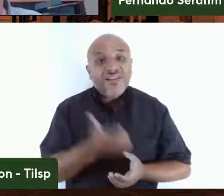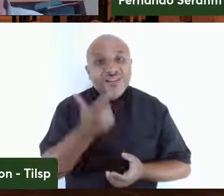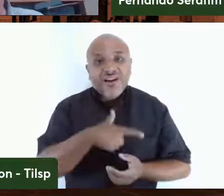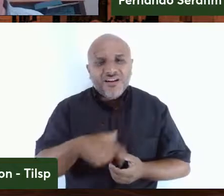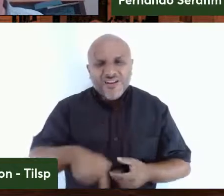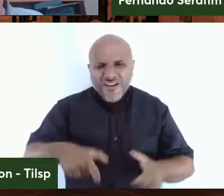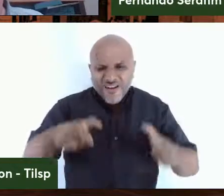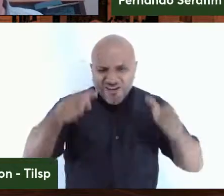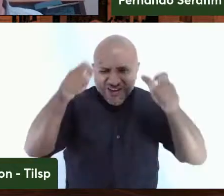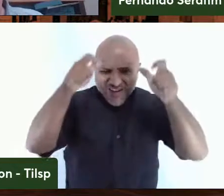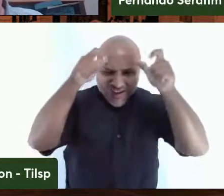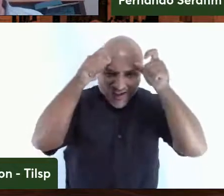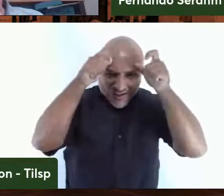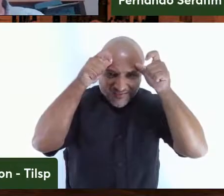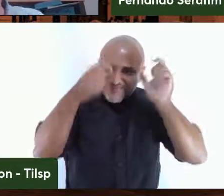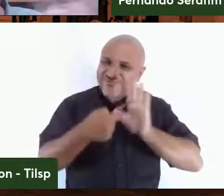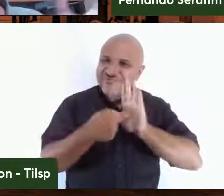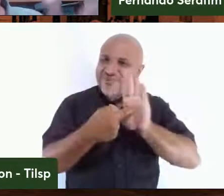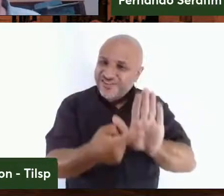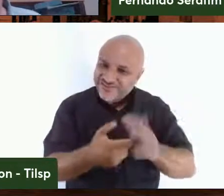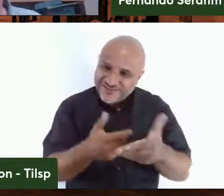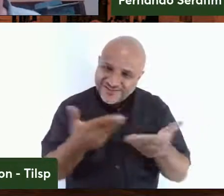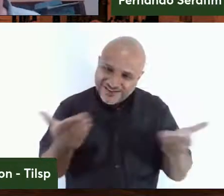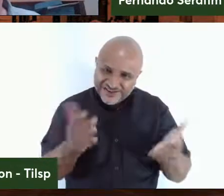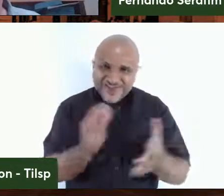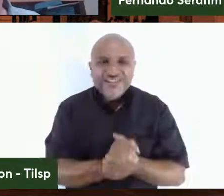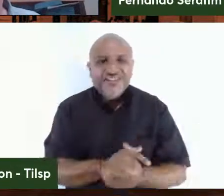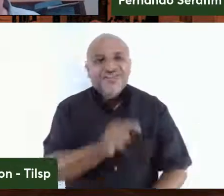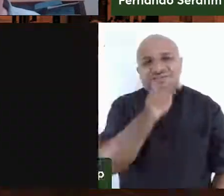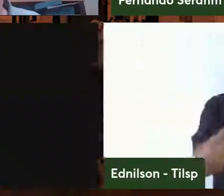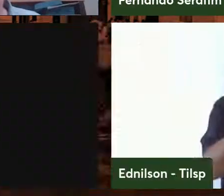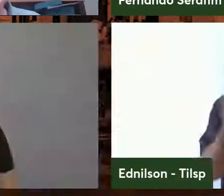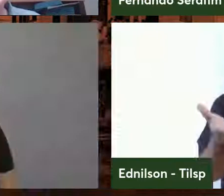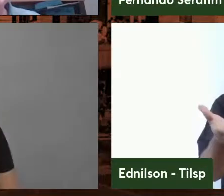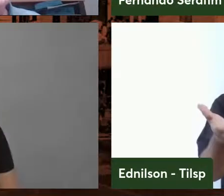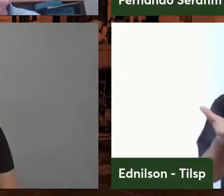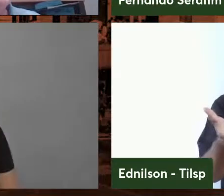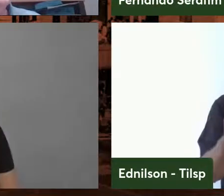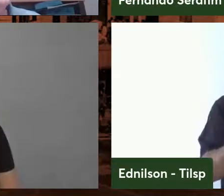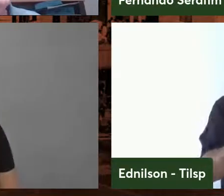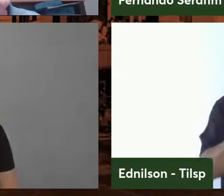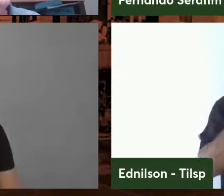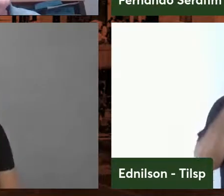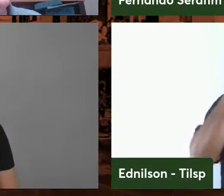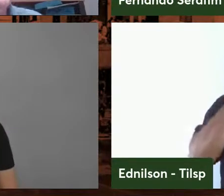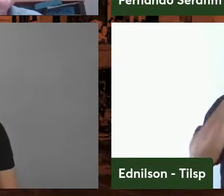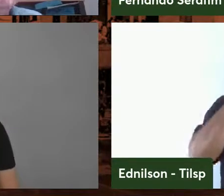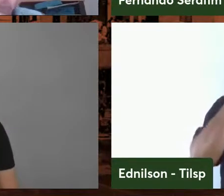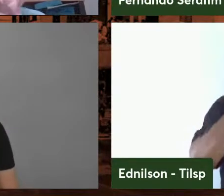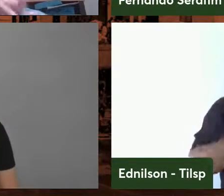aparece, e aí você. É essa história do, vamos dizer,